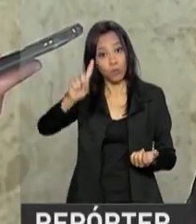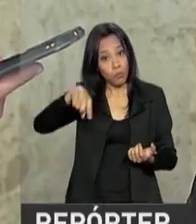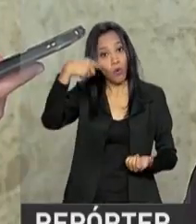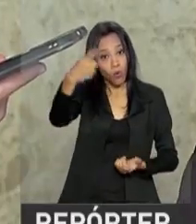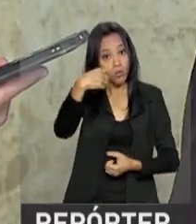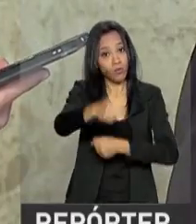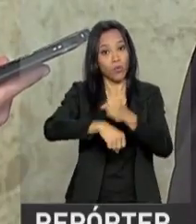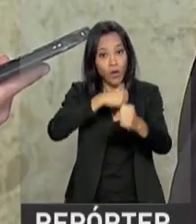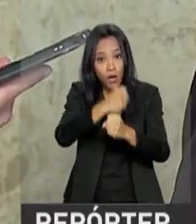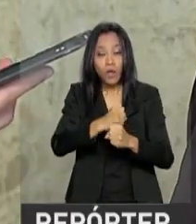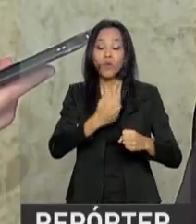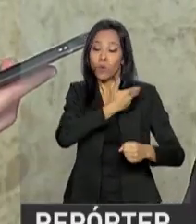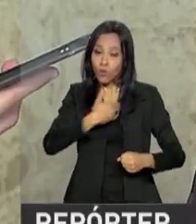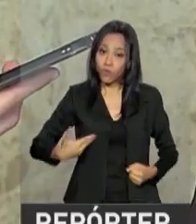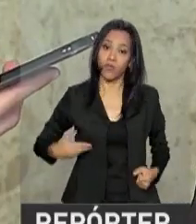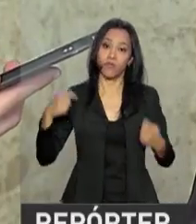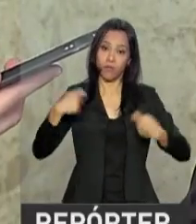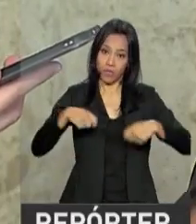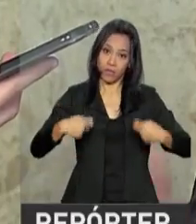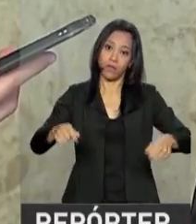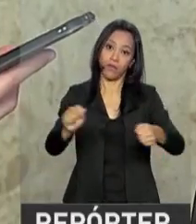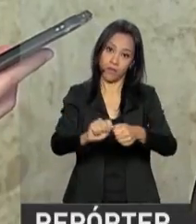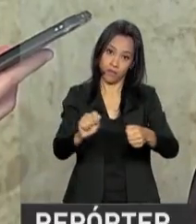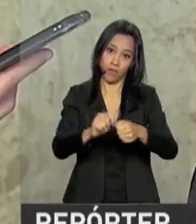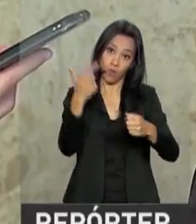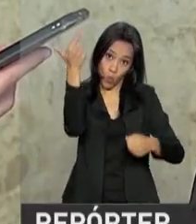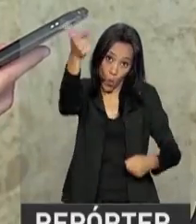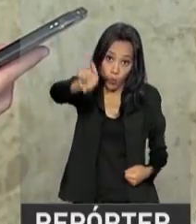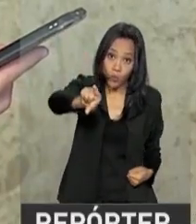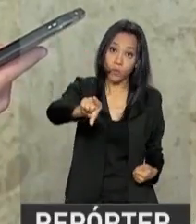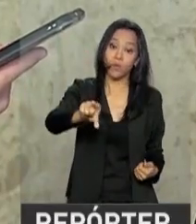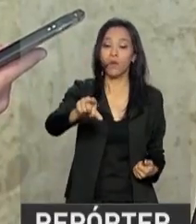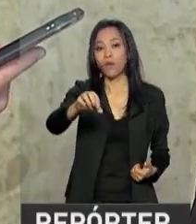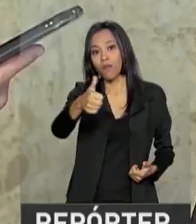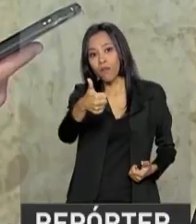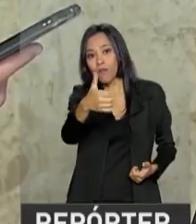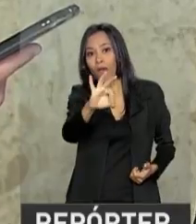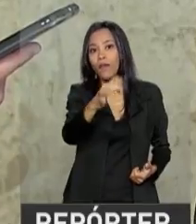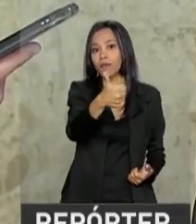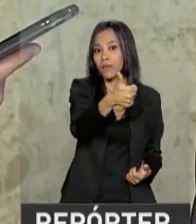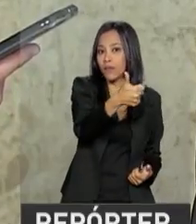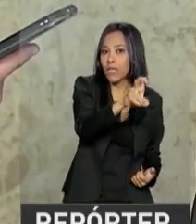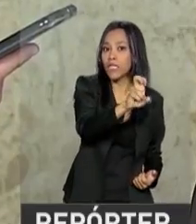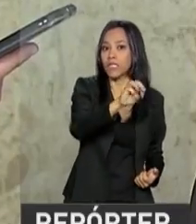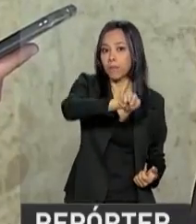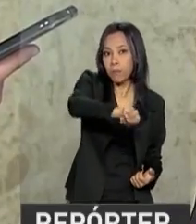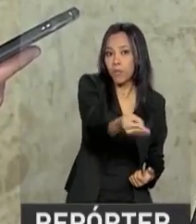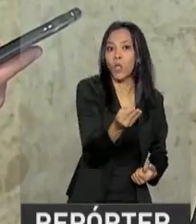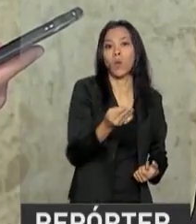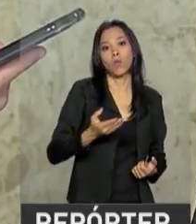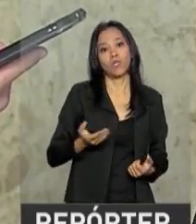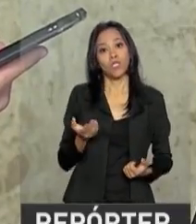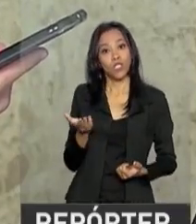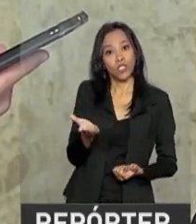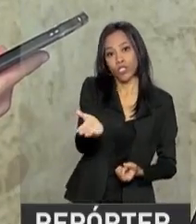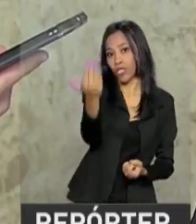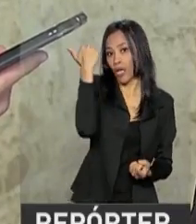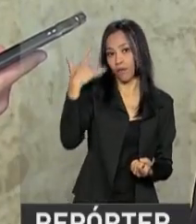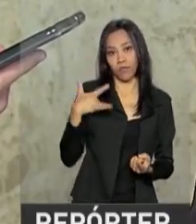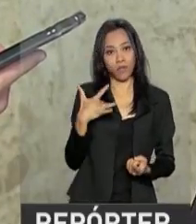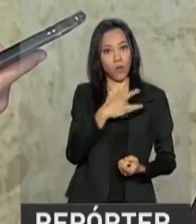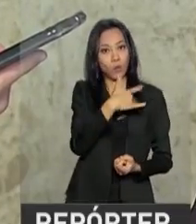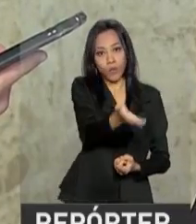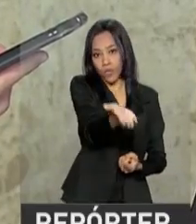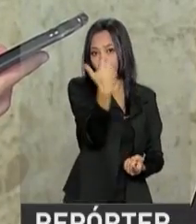vem, fazer essa capitalização e serão aí 10, 15 bilhões a mais retirados da saúde, da educação,